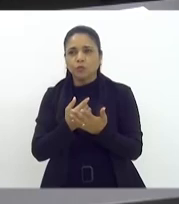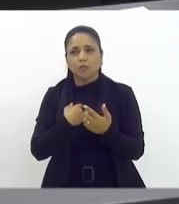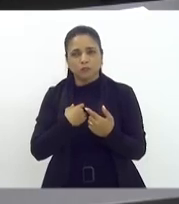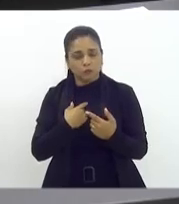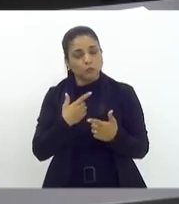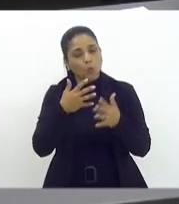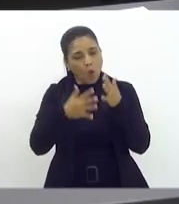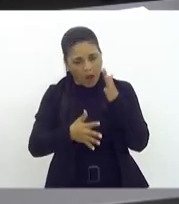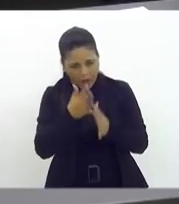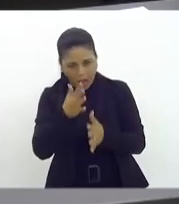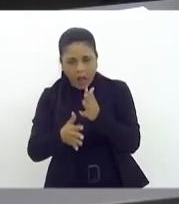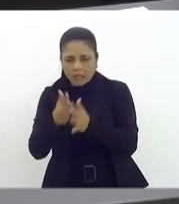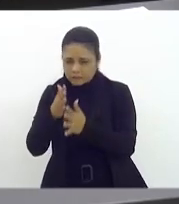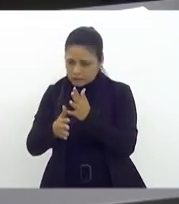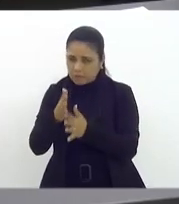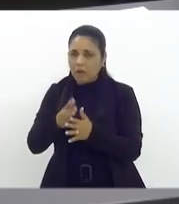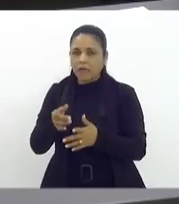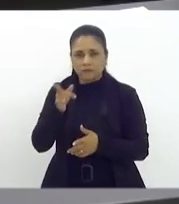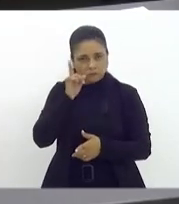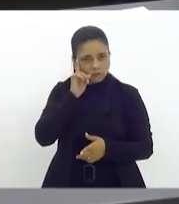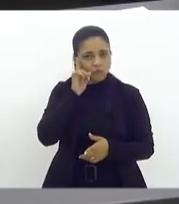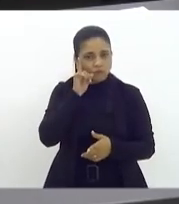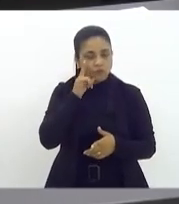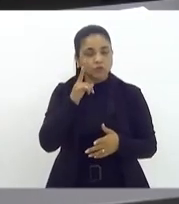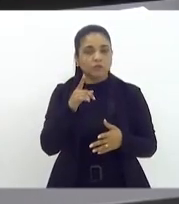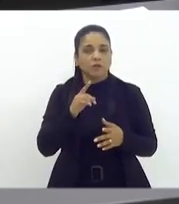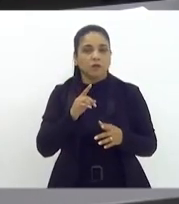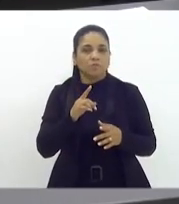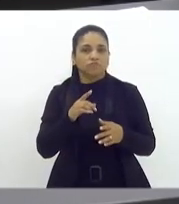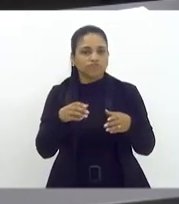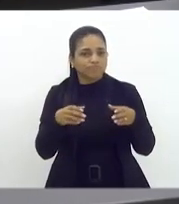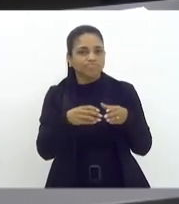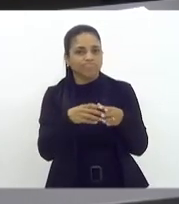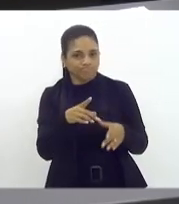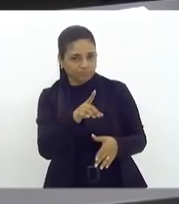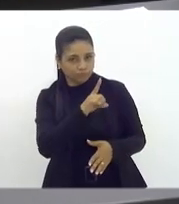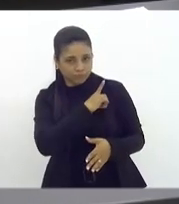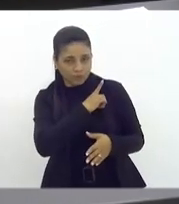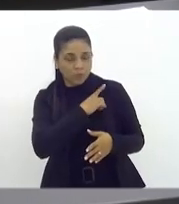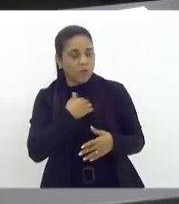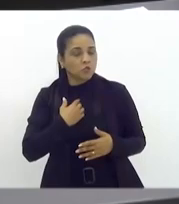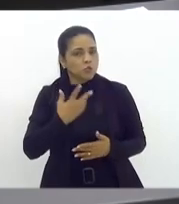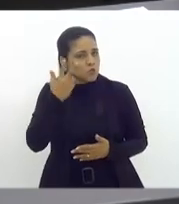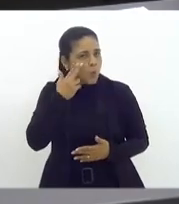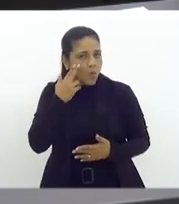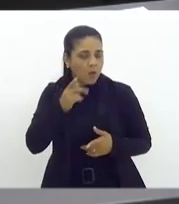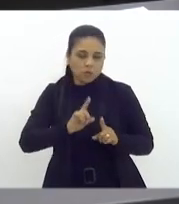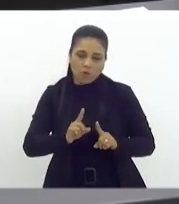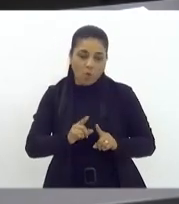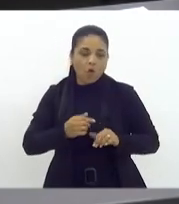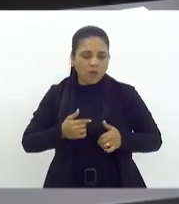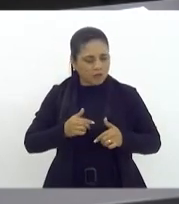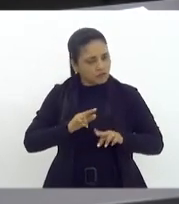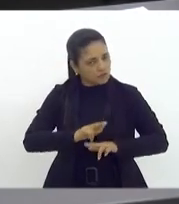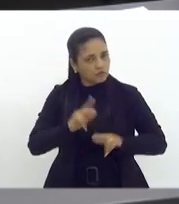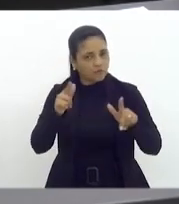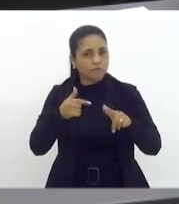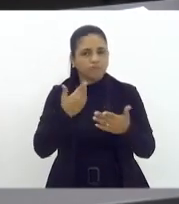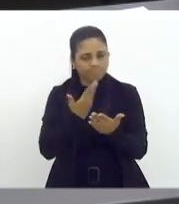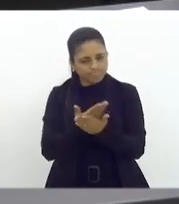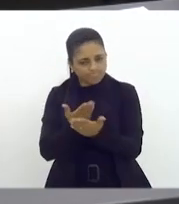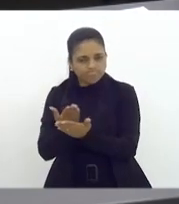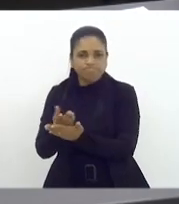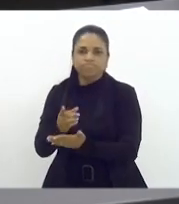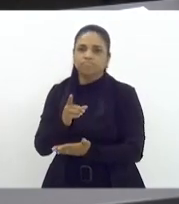demais no dia a dia das forças policiais mas o normal não é assim os policiais estão estudando os policiais estão